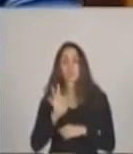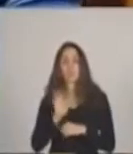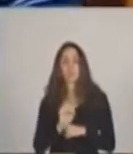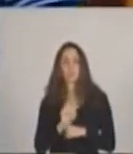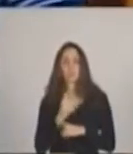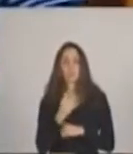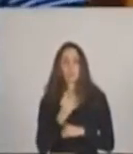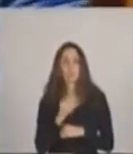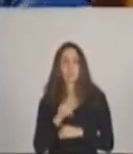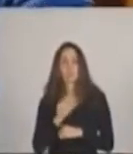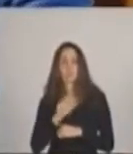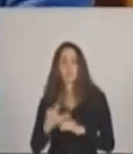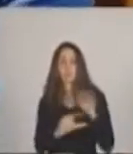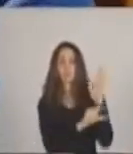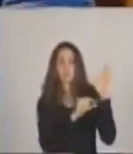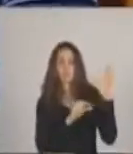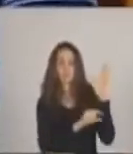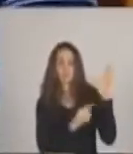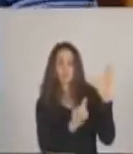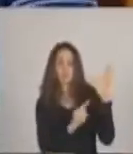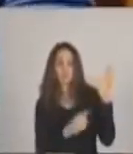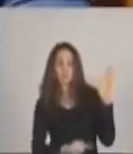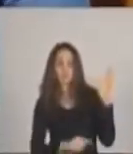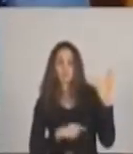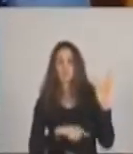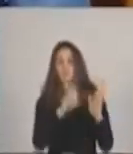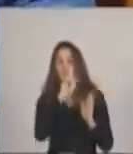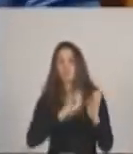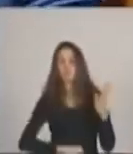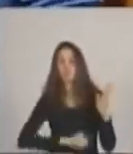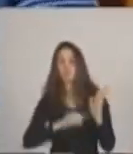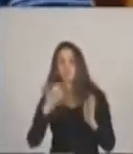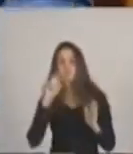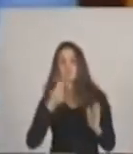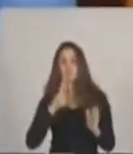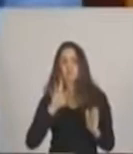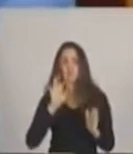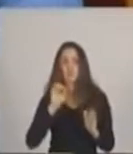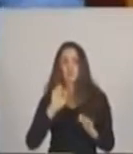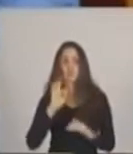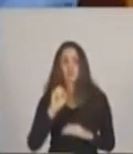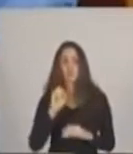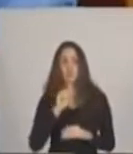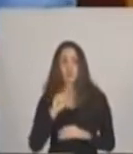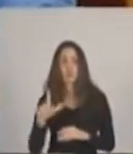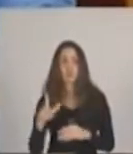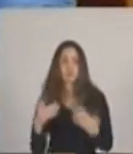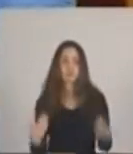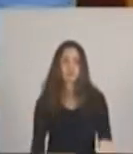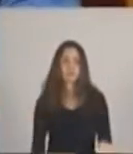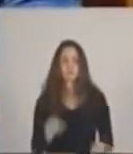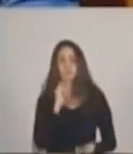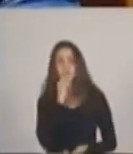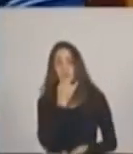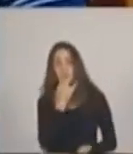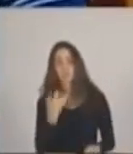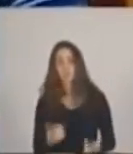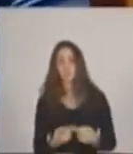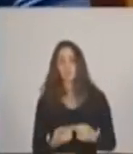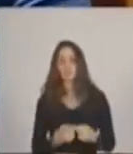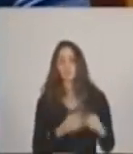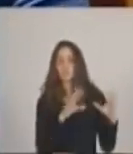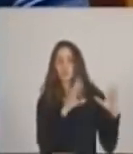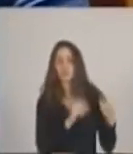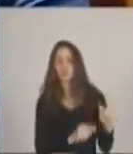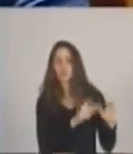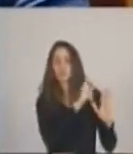dois últimos artigos vetados, mas infelizmente veio o veto total. Só que todo o conteúdo da manifestação do